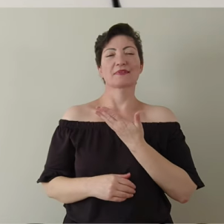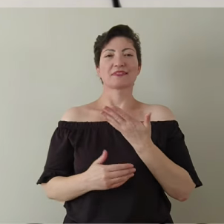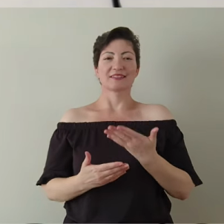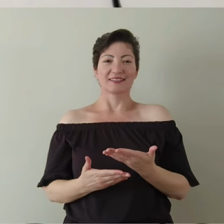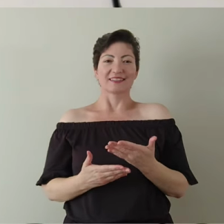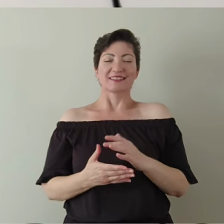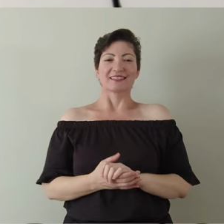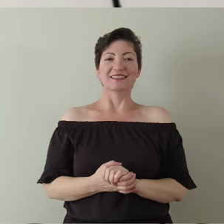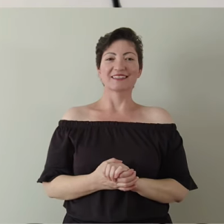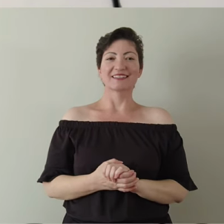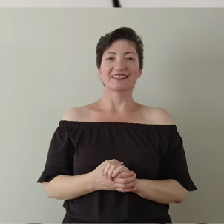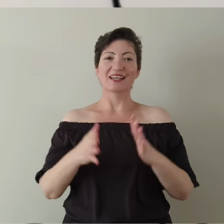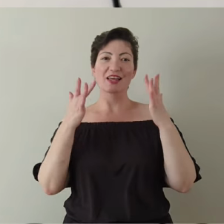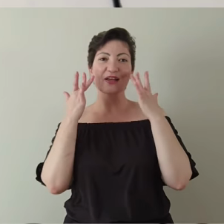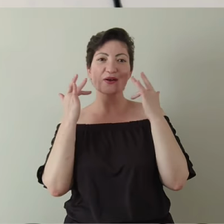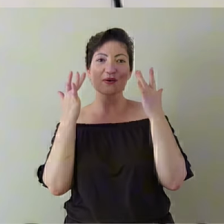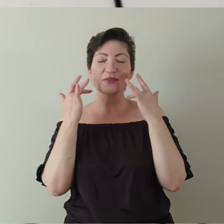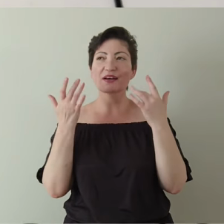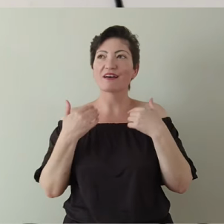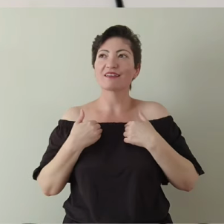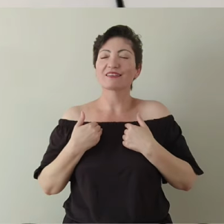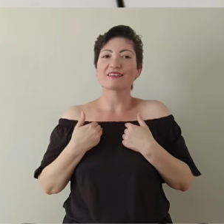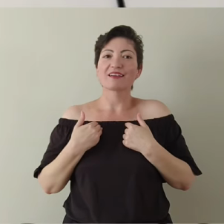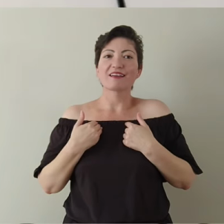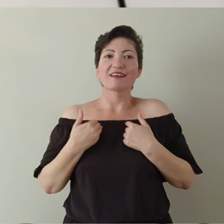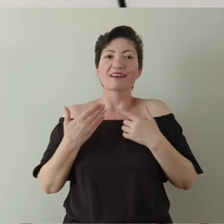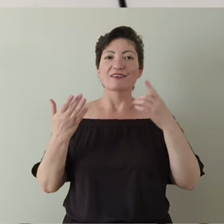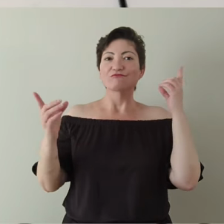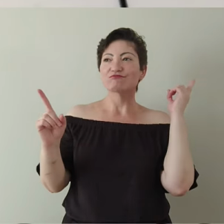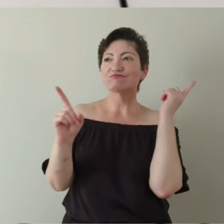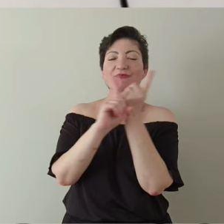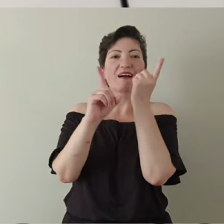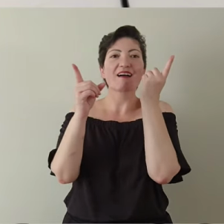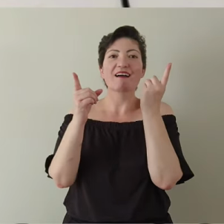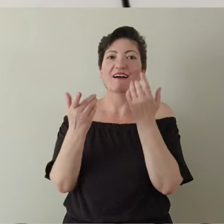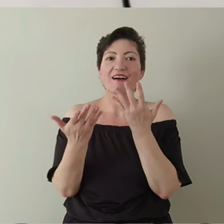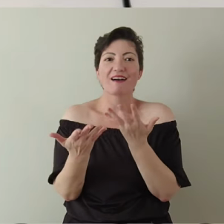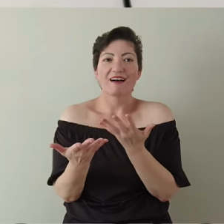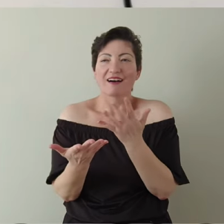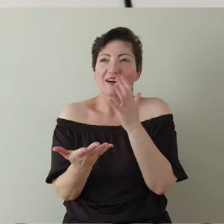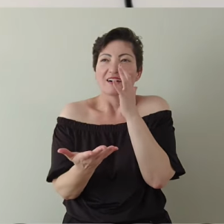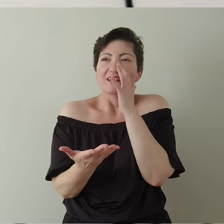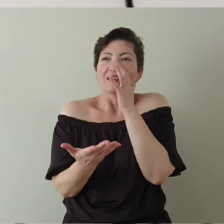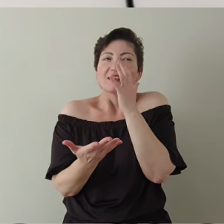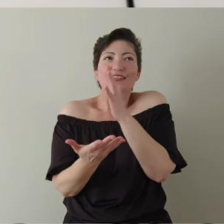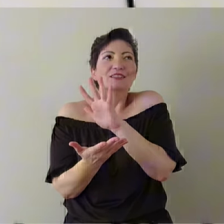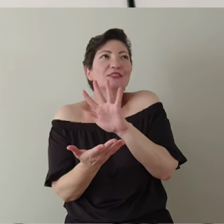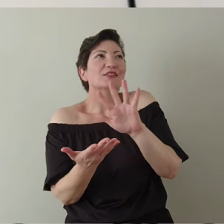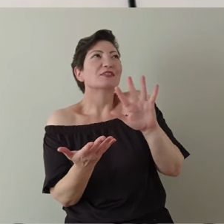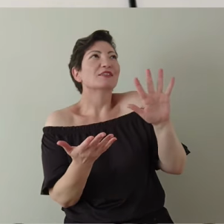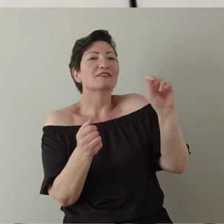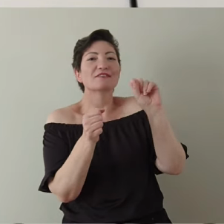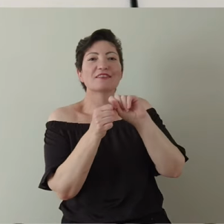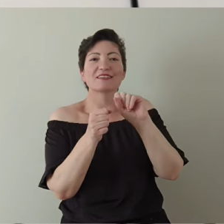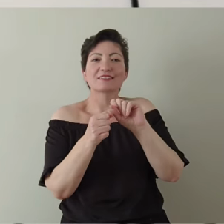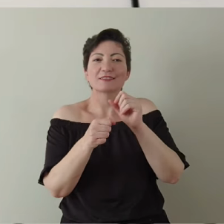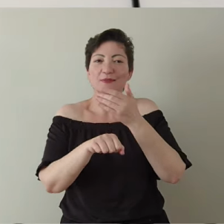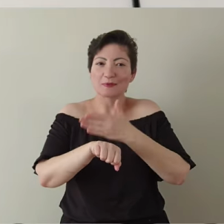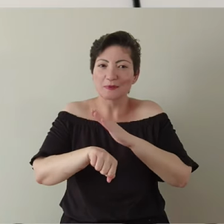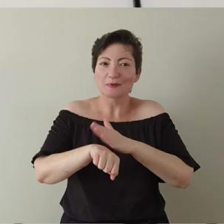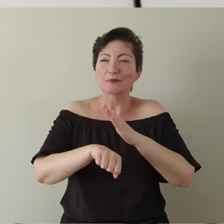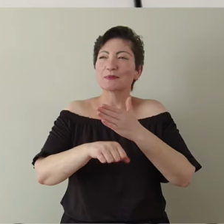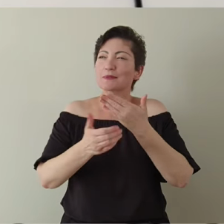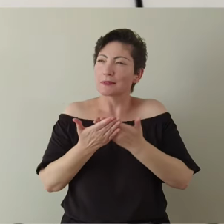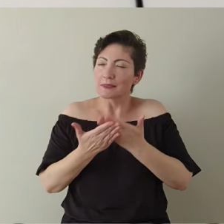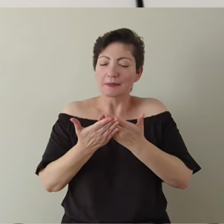assim. E o teatro, para mim, quando eu descobri mesmo o teatro, toda essa coisa, né, de fazer aula mesmo, de